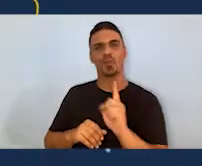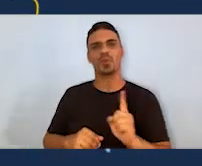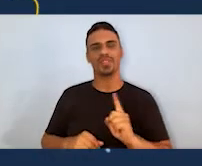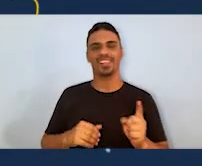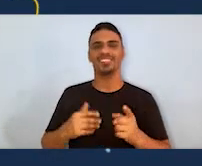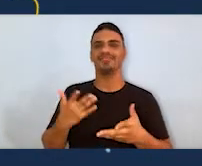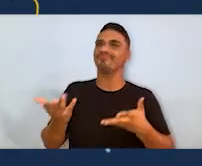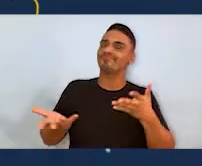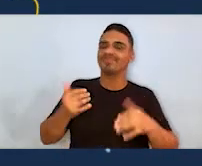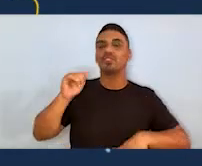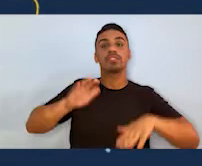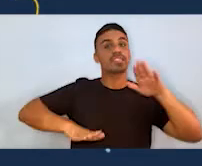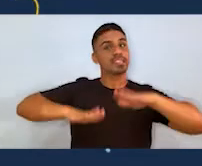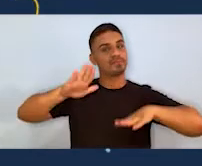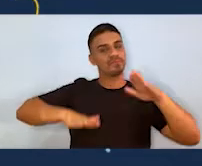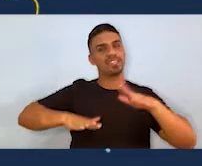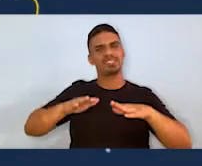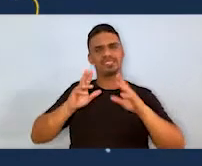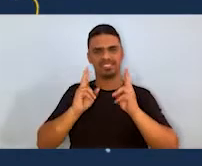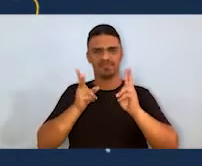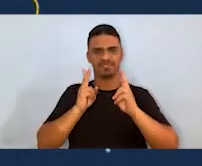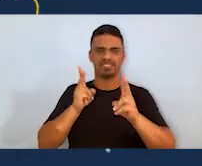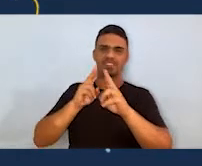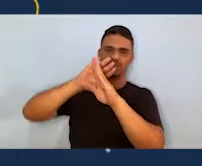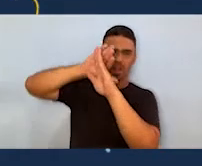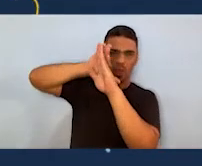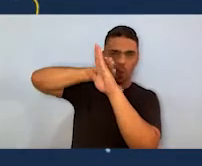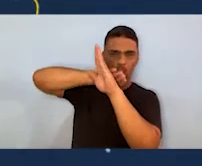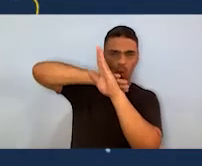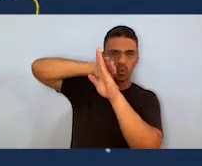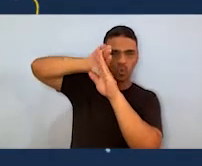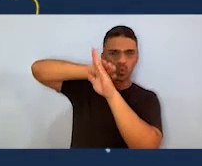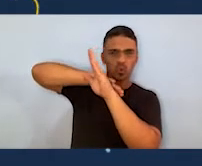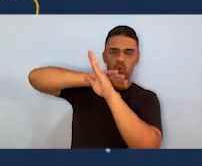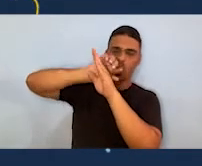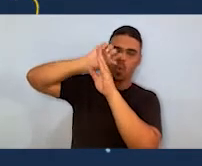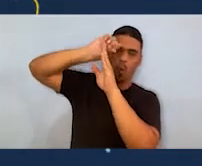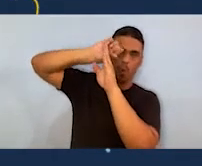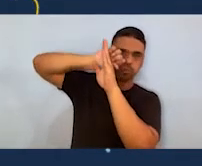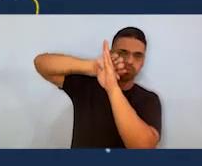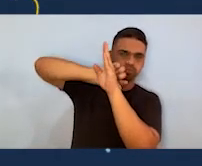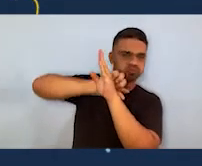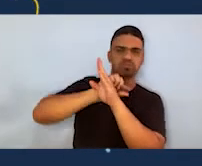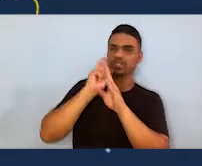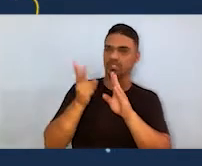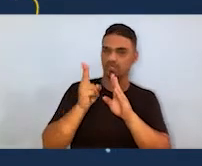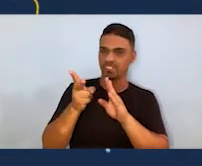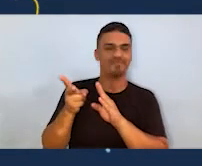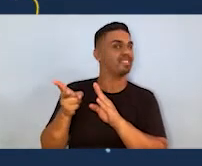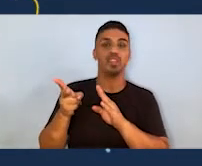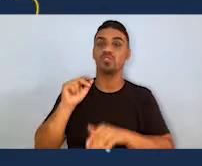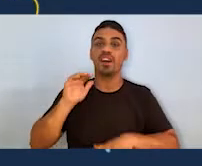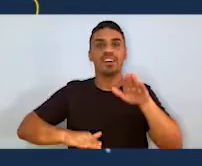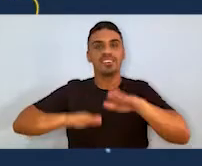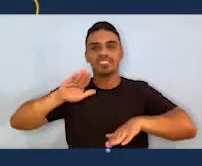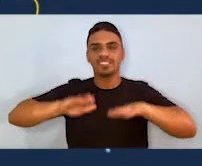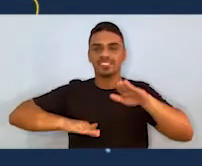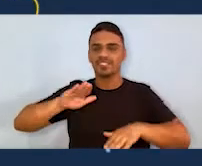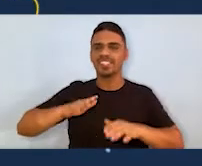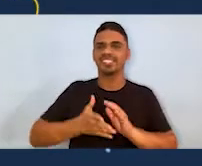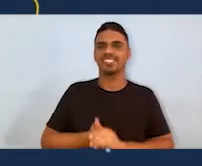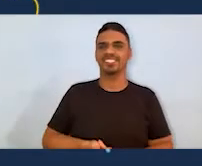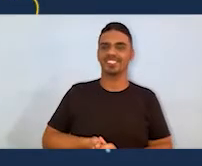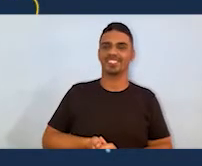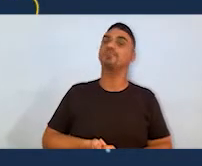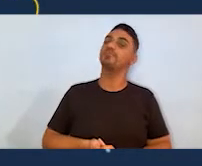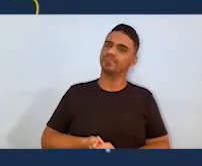pixel art com forma, mas nem sempre a gente usa contorno. Aqui eu usei contorno, porque eu estava querendo mostrar para vocês a forma